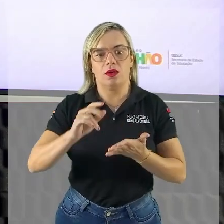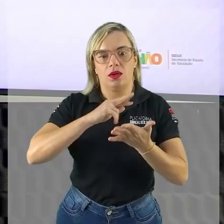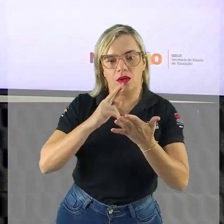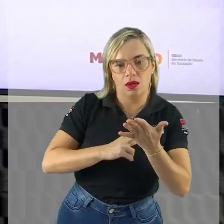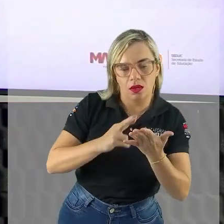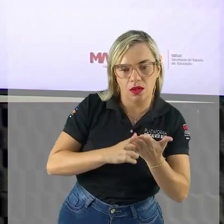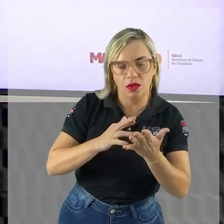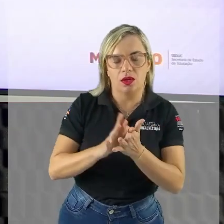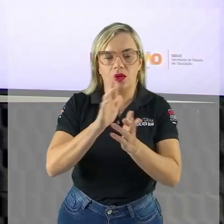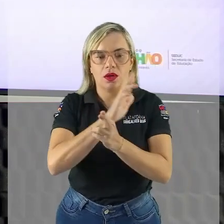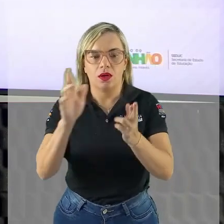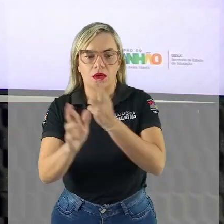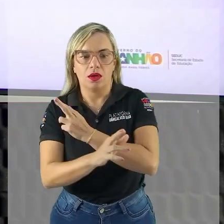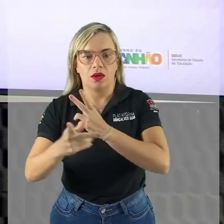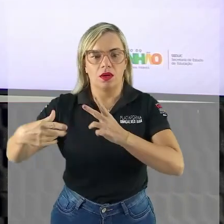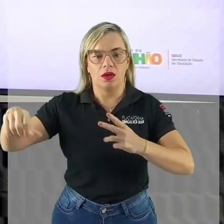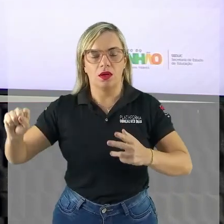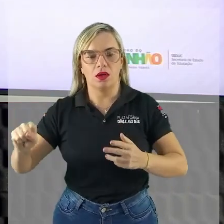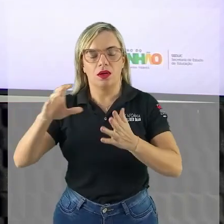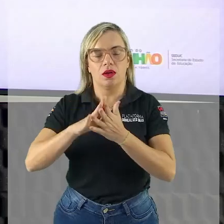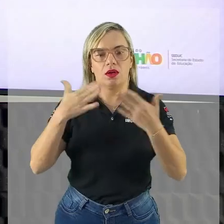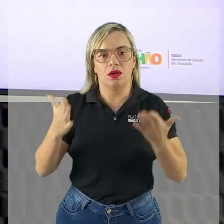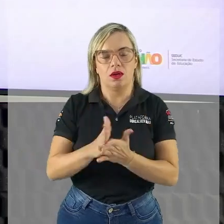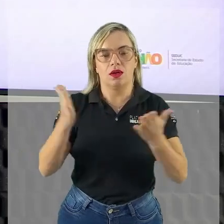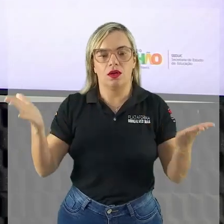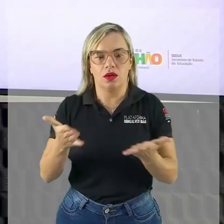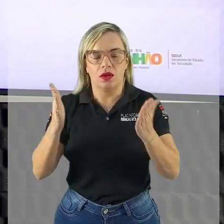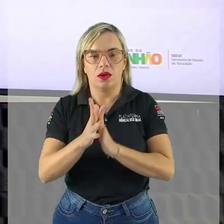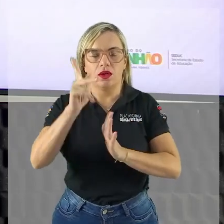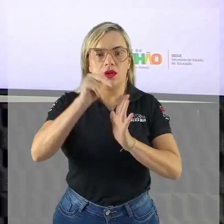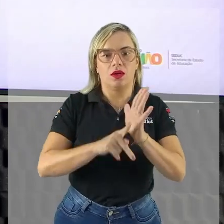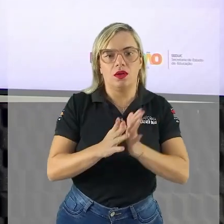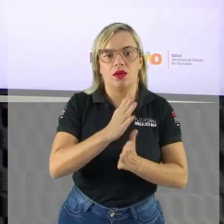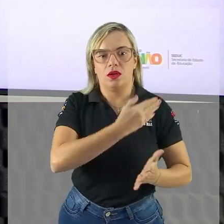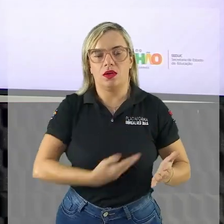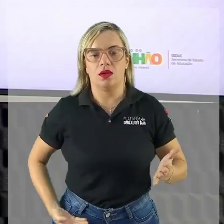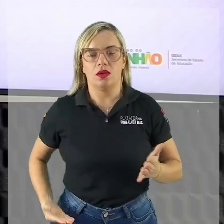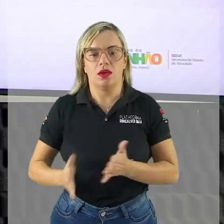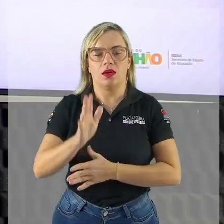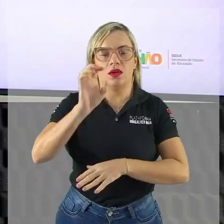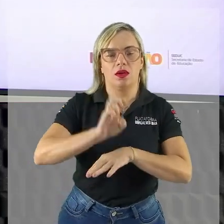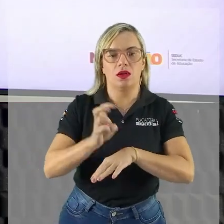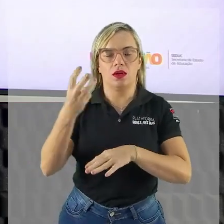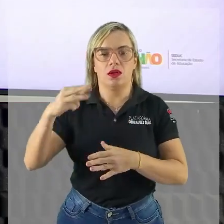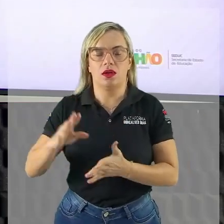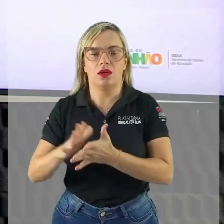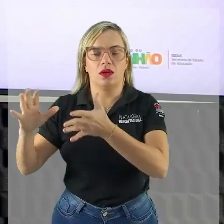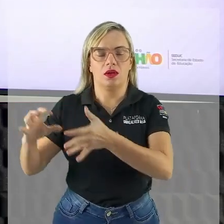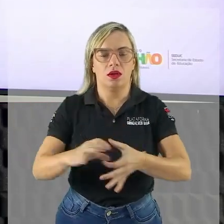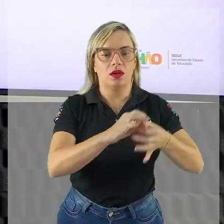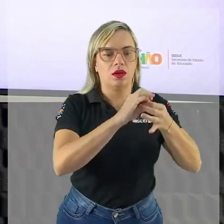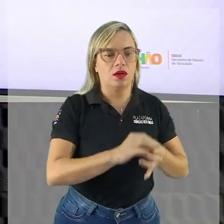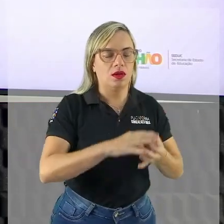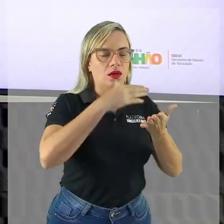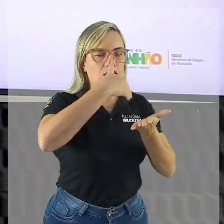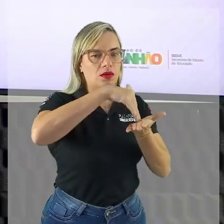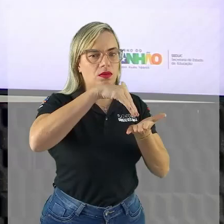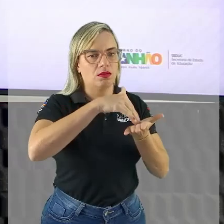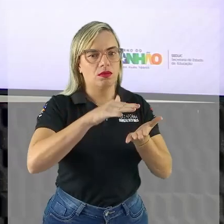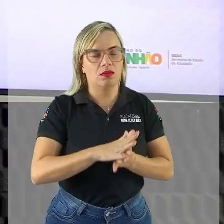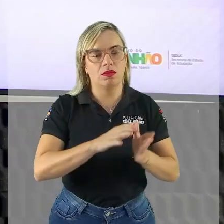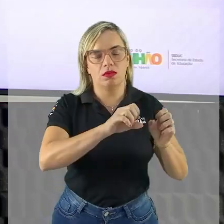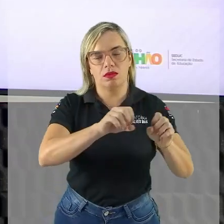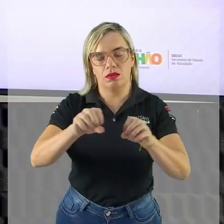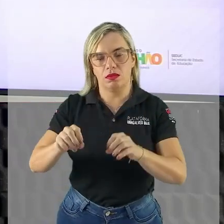para o PAS, tá? Curso esse promovido pelo projeto do governo do estado do Maranhão, em parceria com a Secretaria